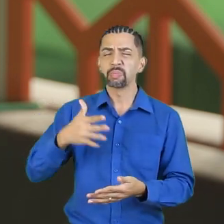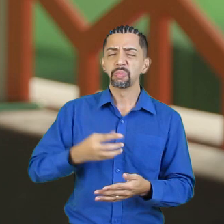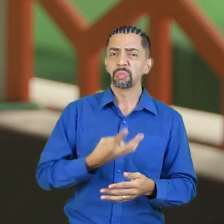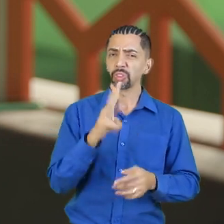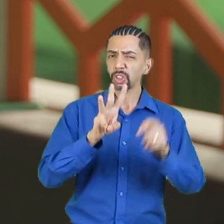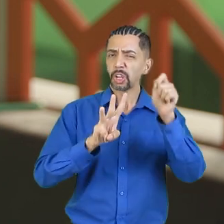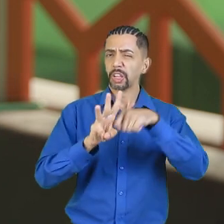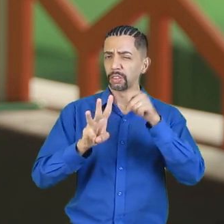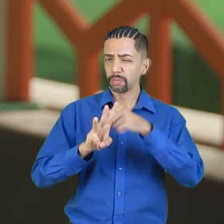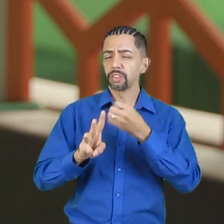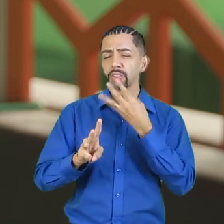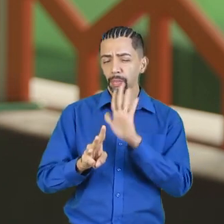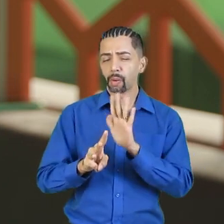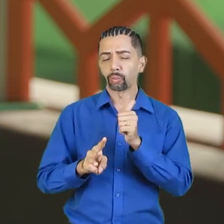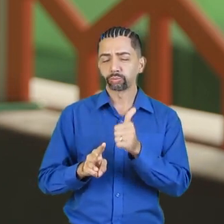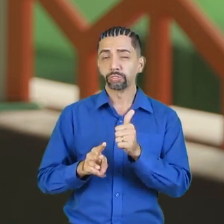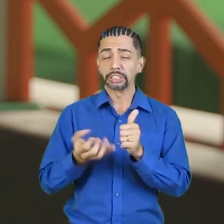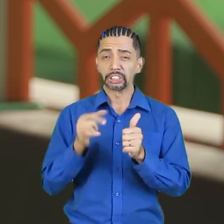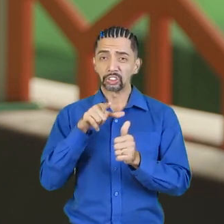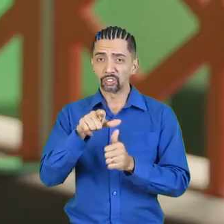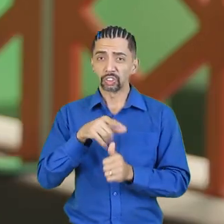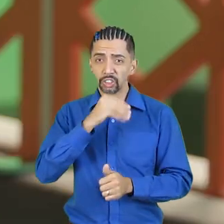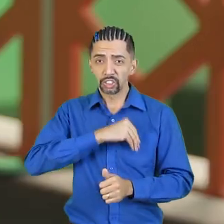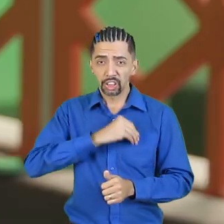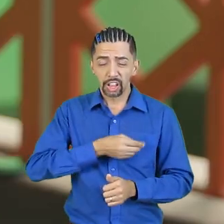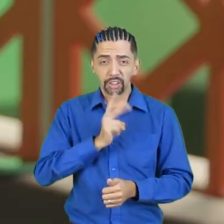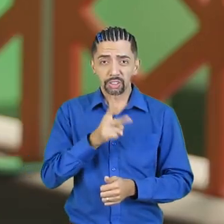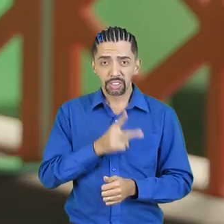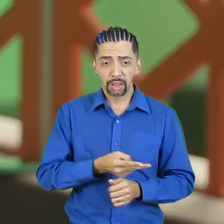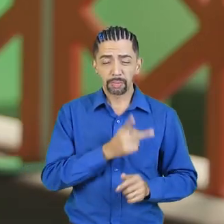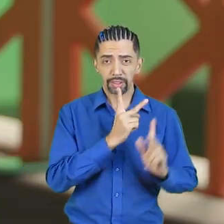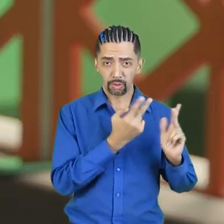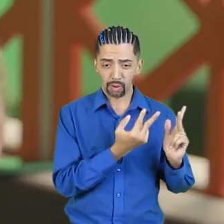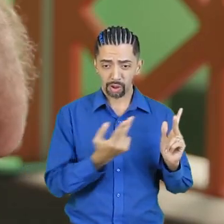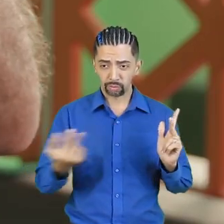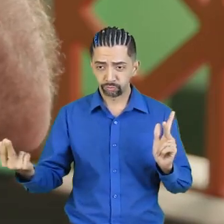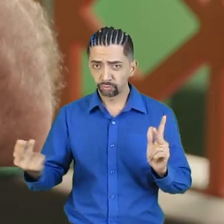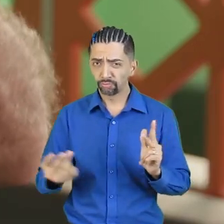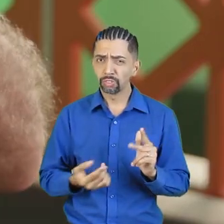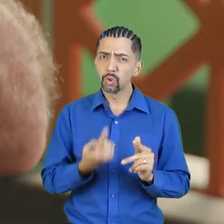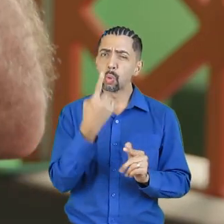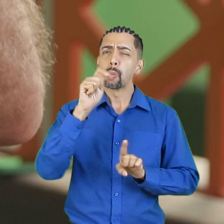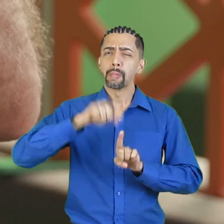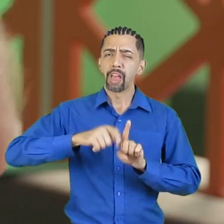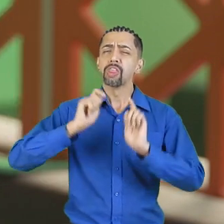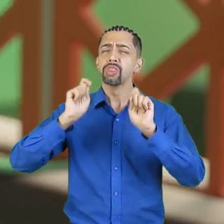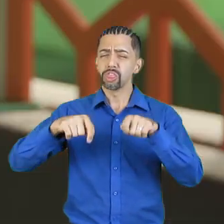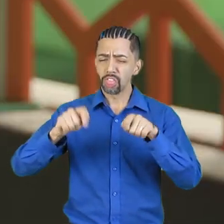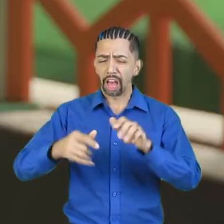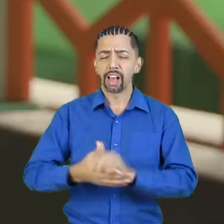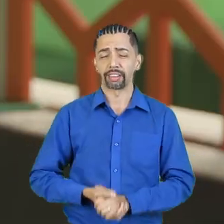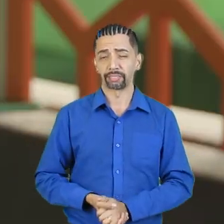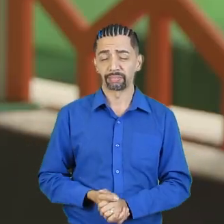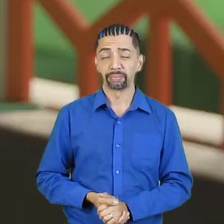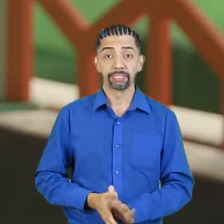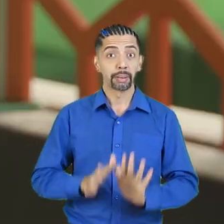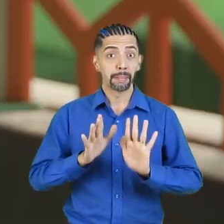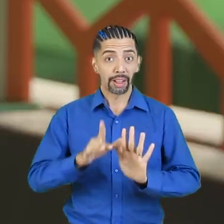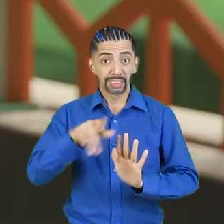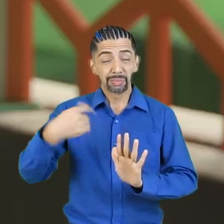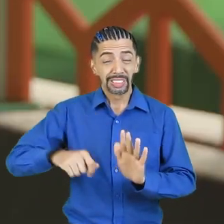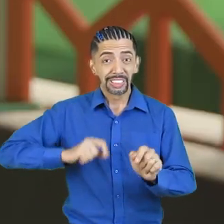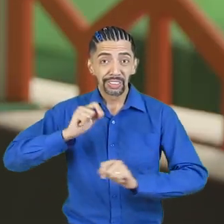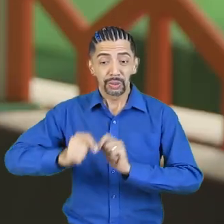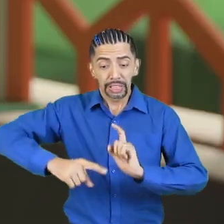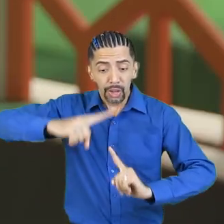essa média, é legal. Para quem tem ganhos fixos, 30 dias, no máximo 60, você já consegue identificar. Lembrando que tem que anotar